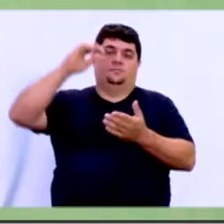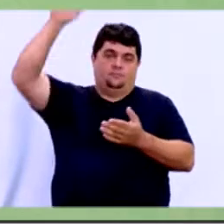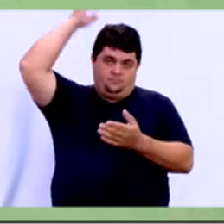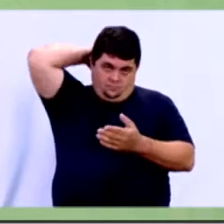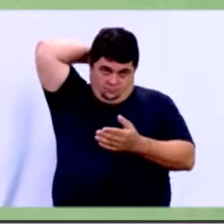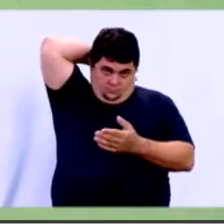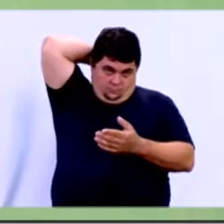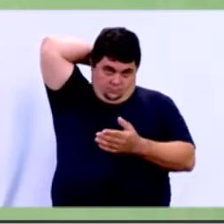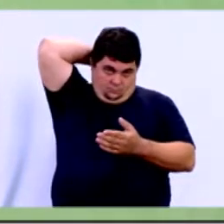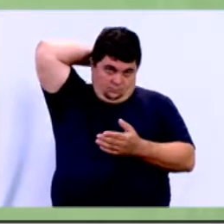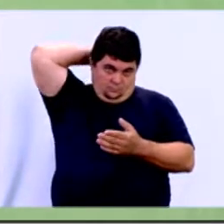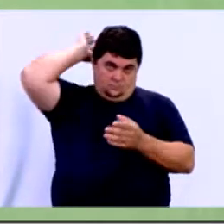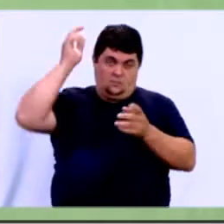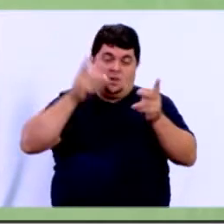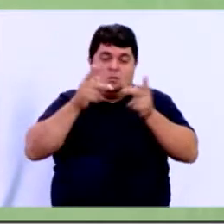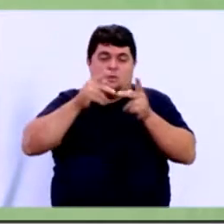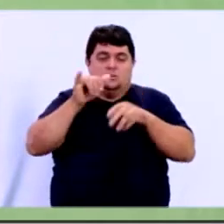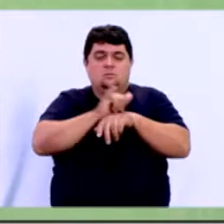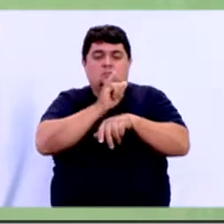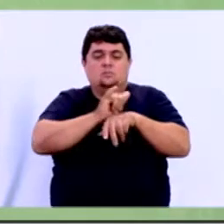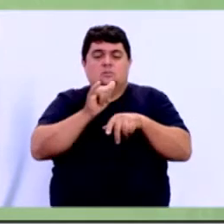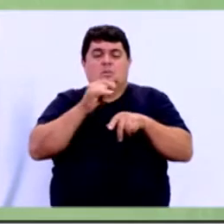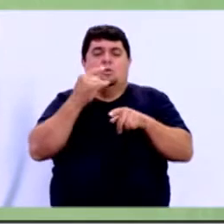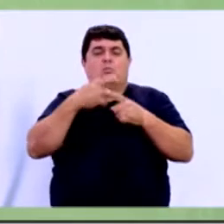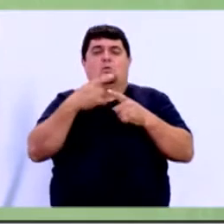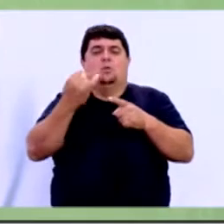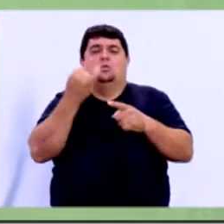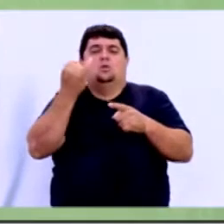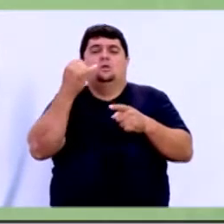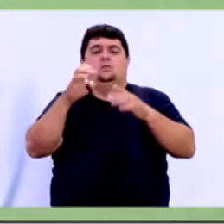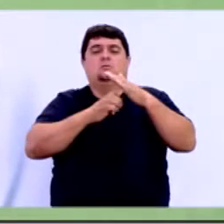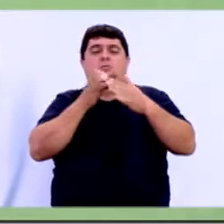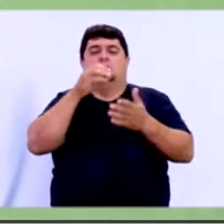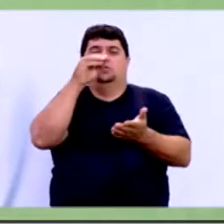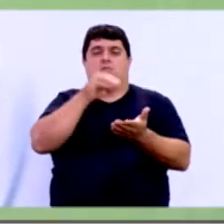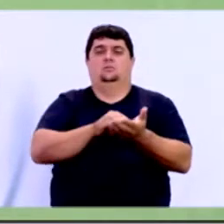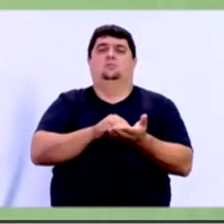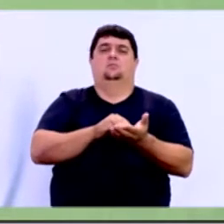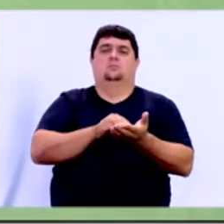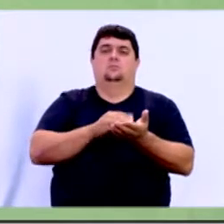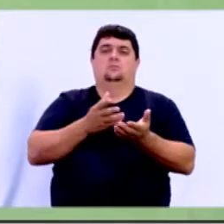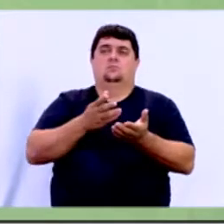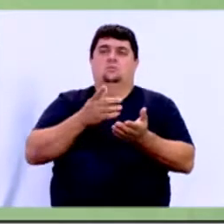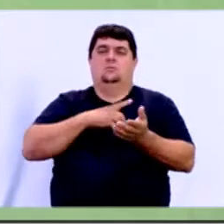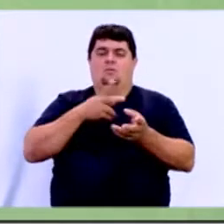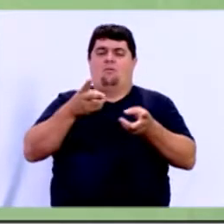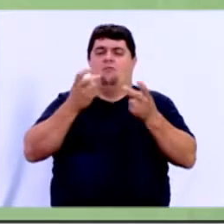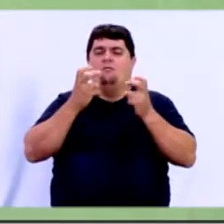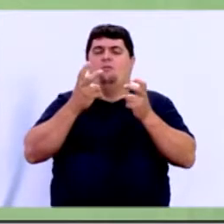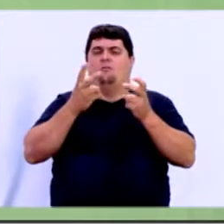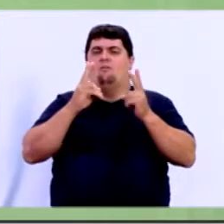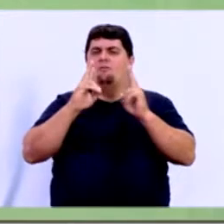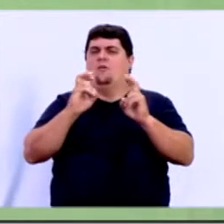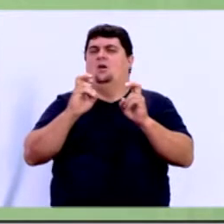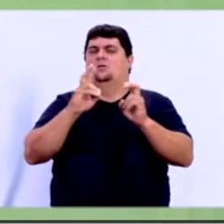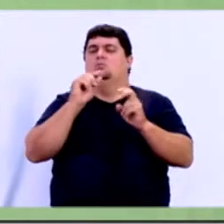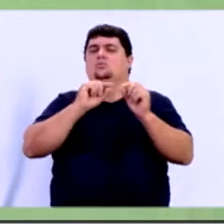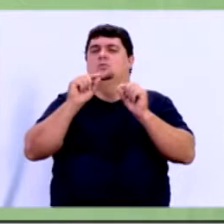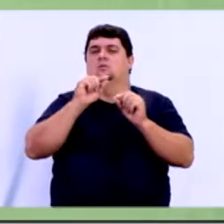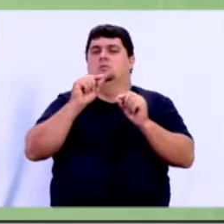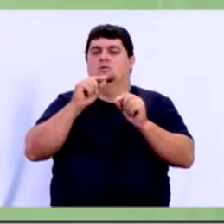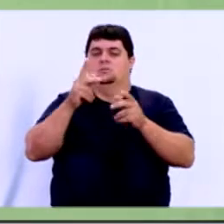importância do planejamento estratégico para as organizações. Vocês vão observar, né, caro aluno, observe que